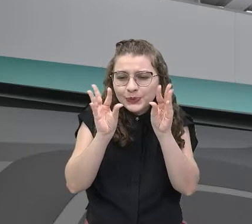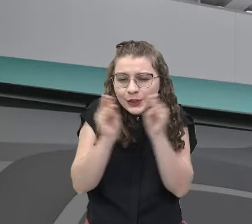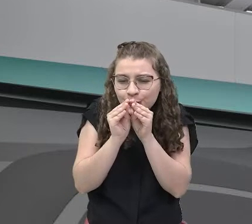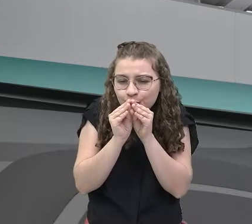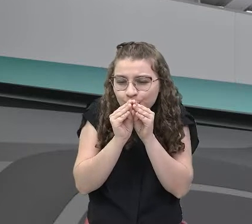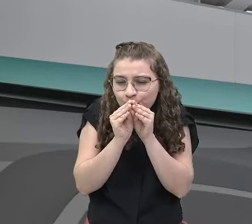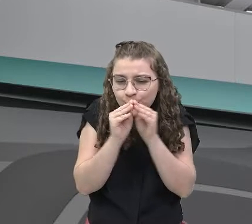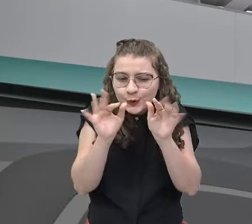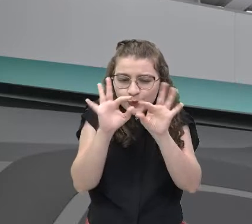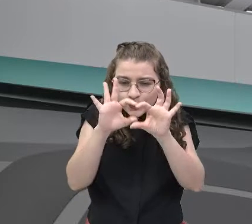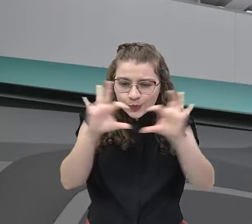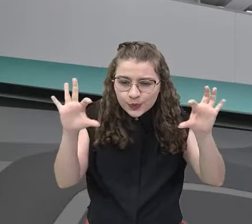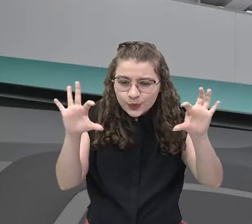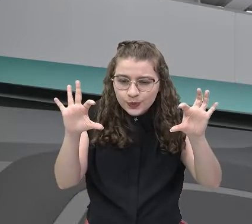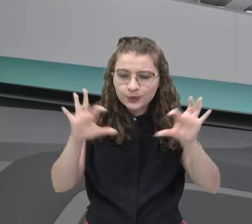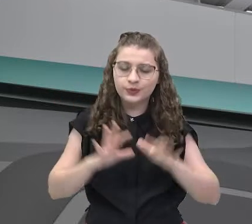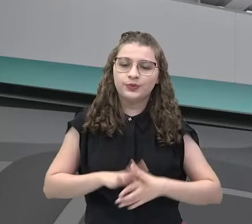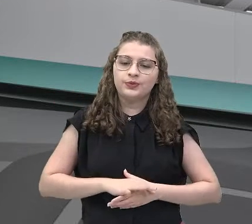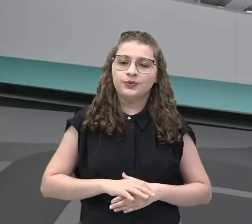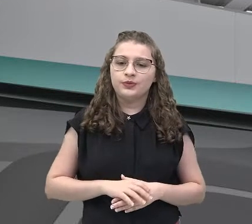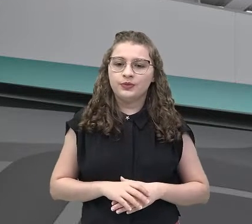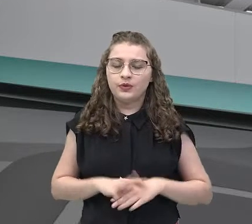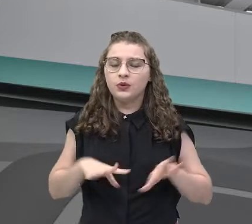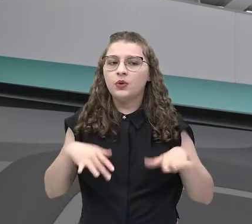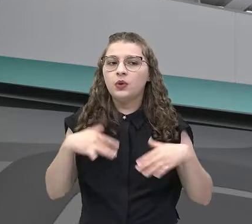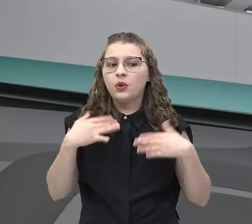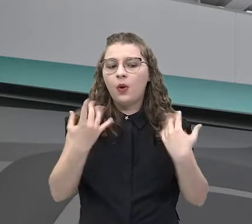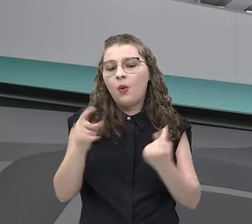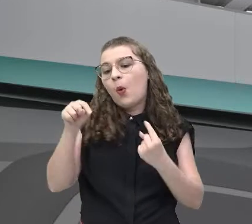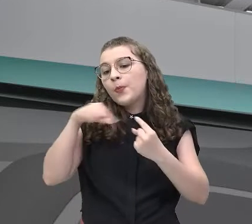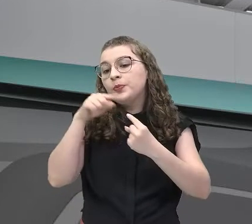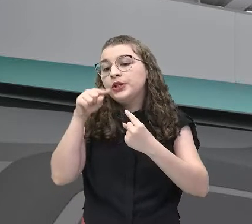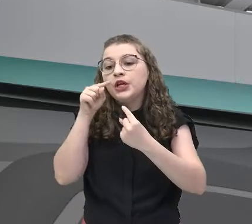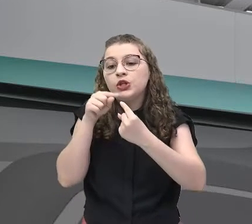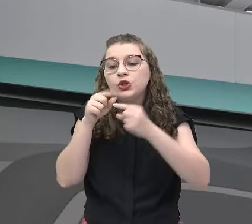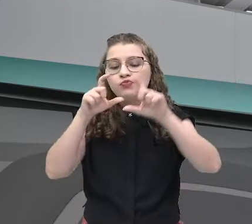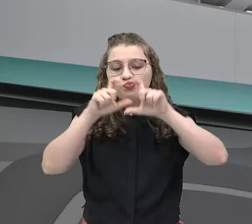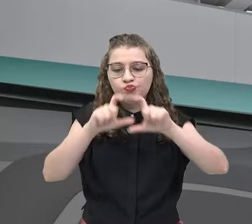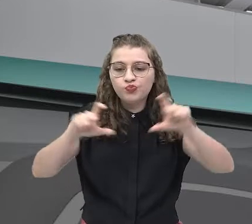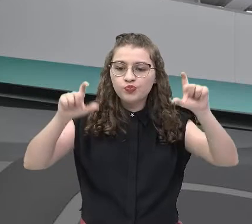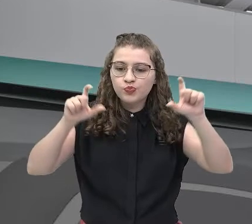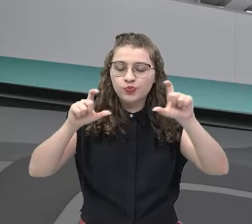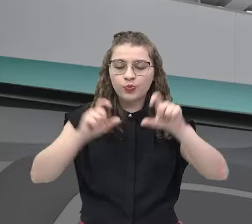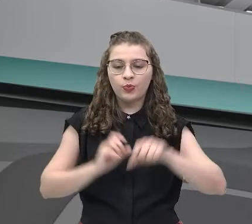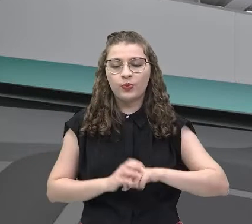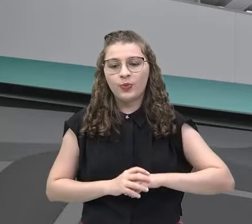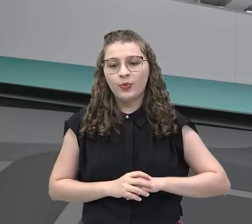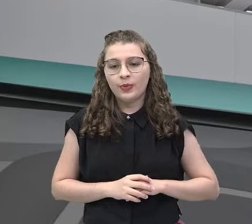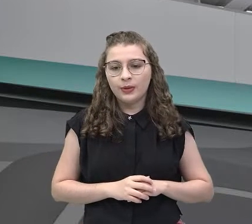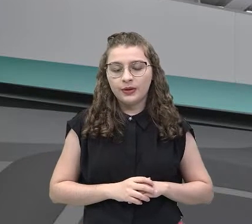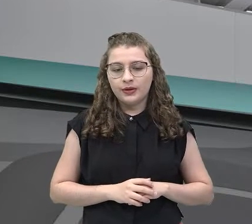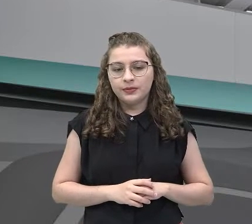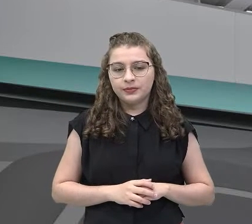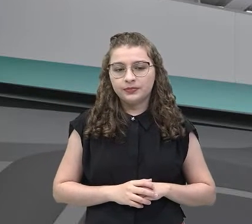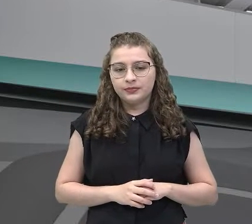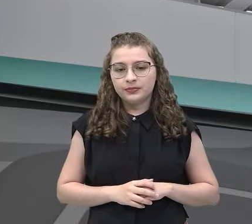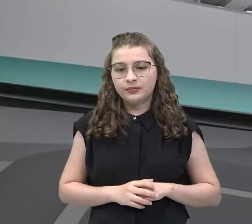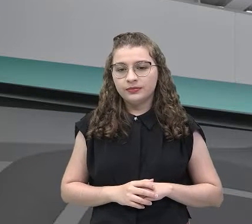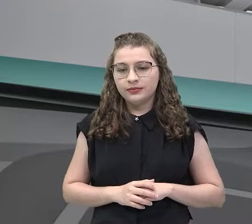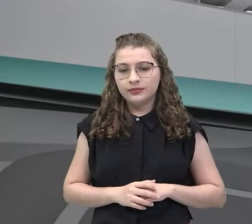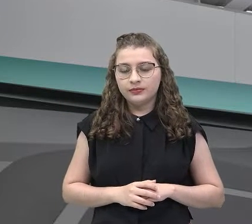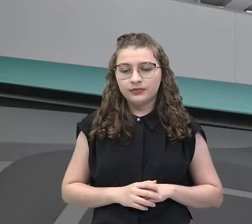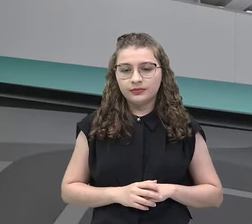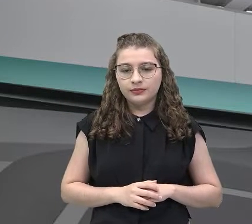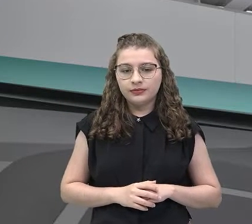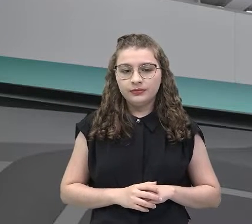passar naquele parágrafo. Qual é a ideia daquele parágrafo, sobre o que você quer falar naquele parágrafo